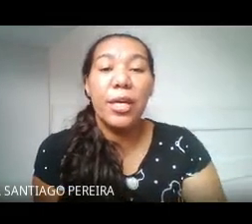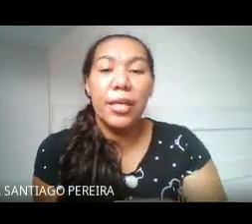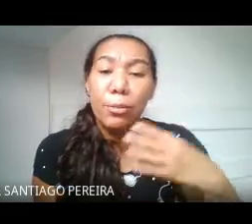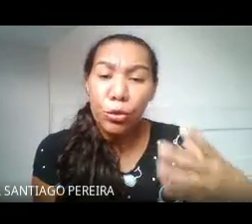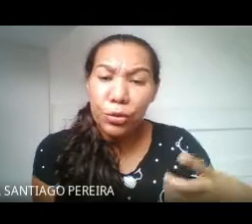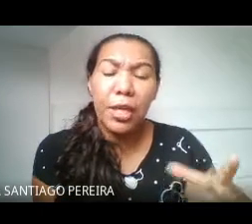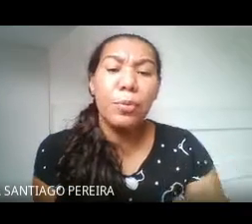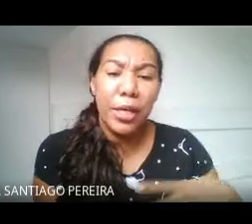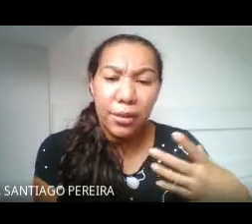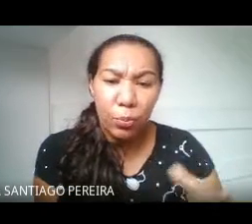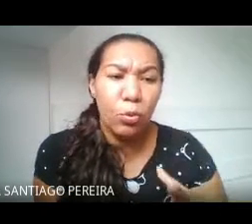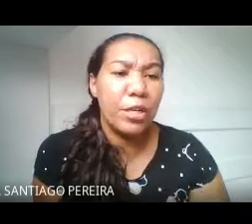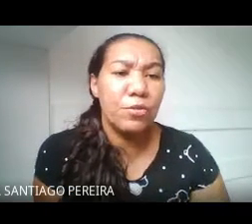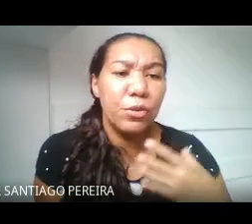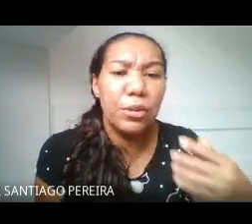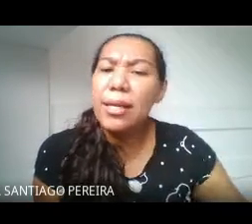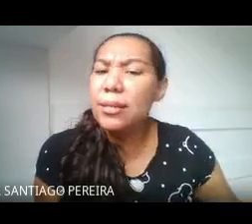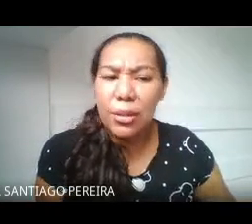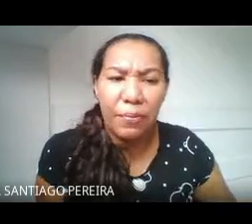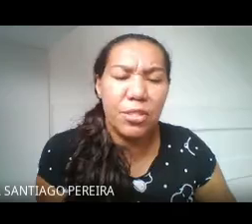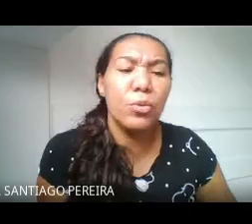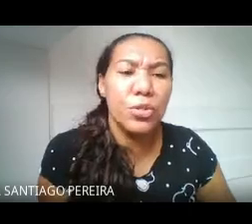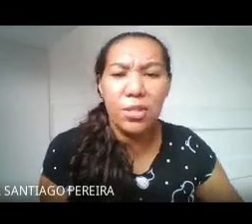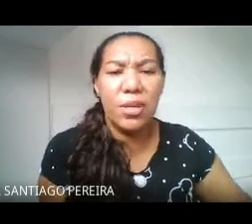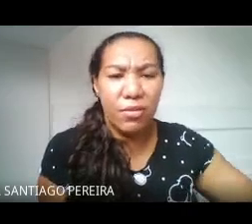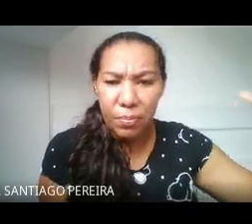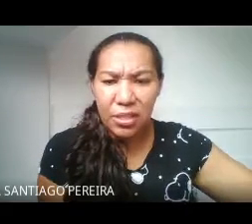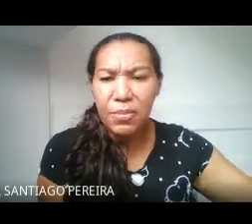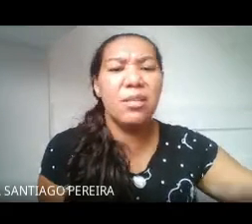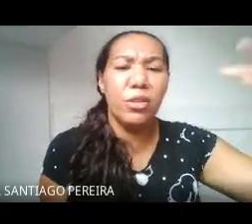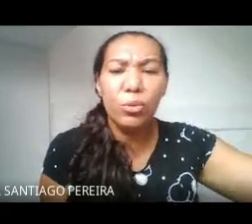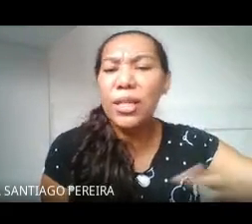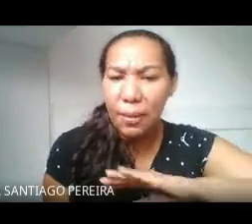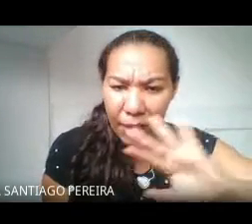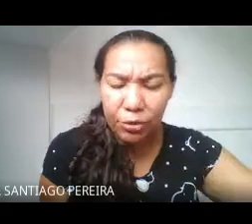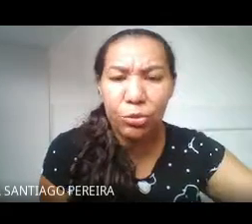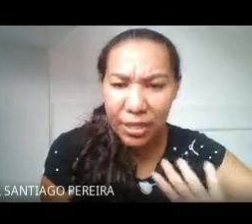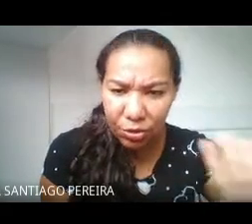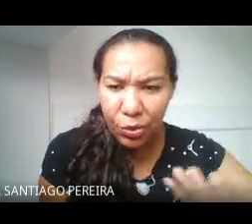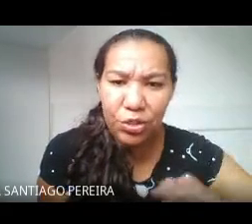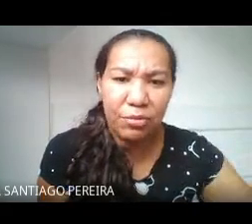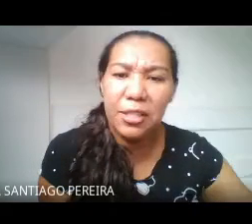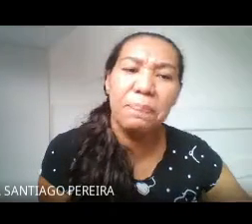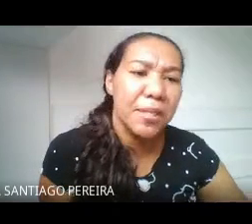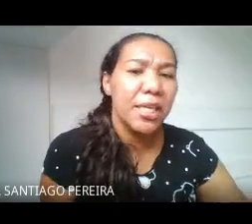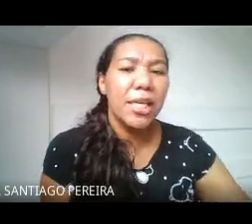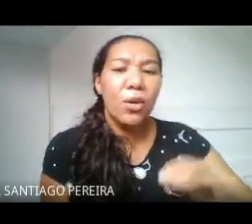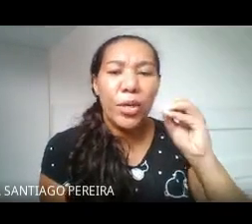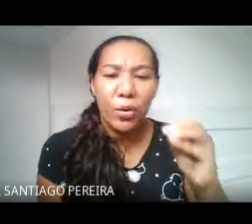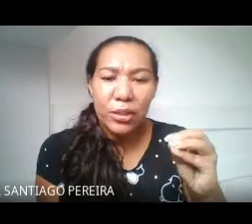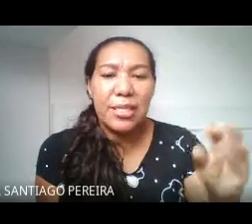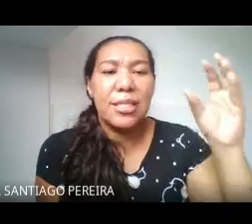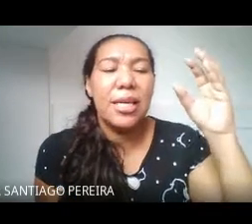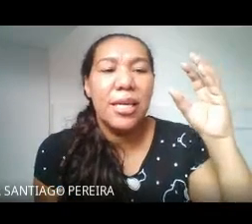entendimento de muito tempo, né, tem um pouco mais de dificuldade, não dá para fazer cursinho, e aí vem pandemia, vem tudo e atrapalha tudo, essas coisas da vida.